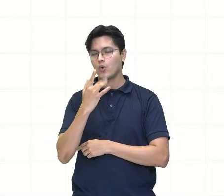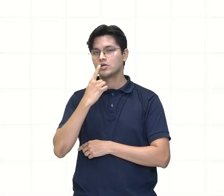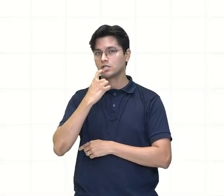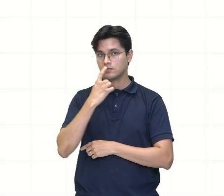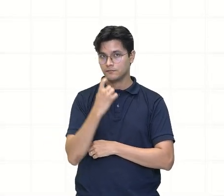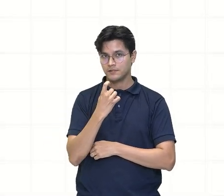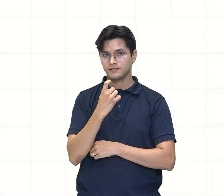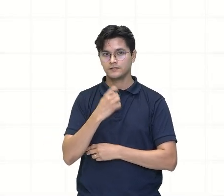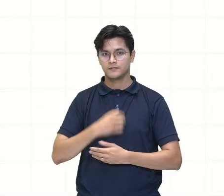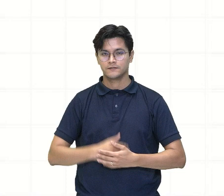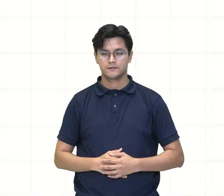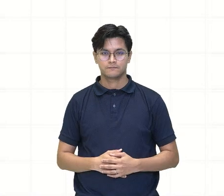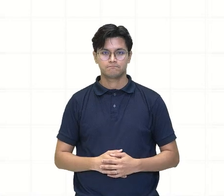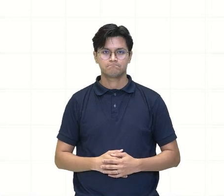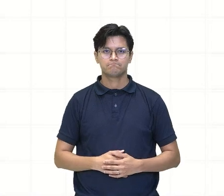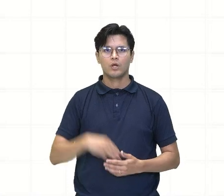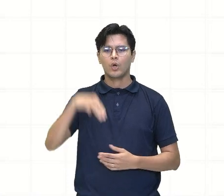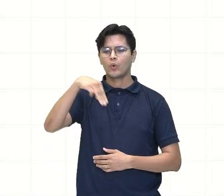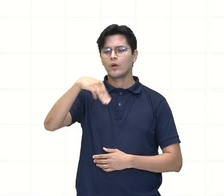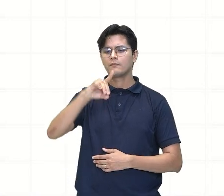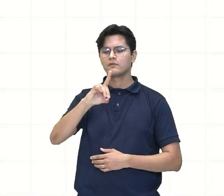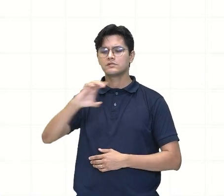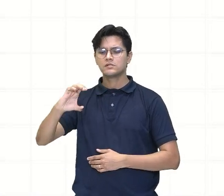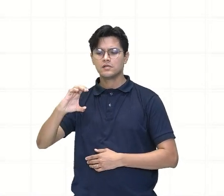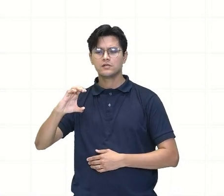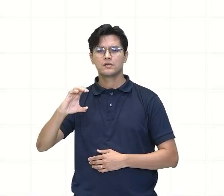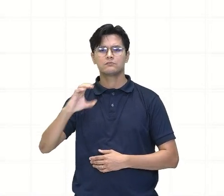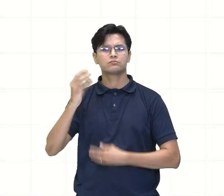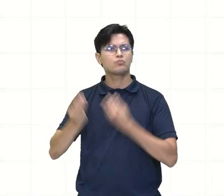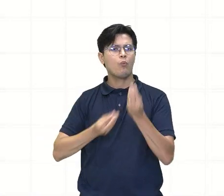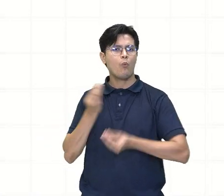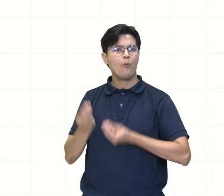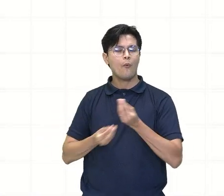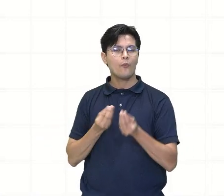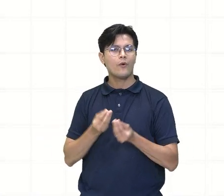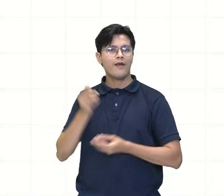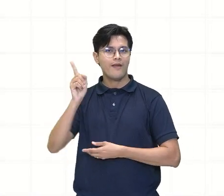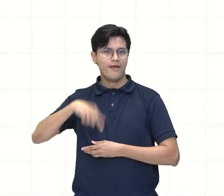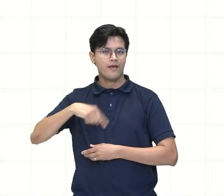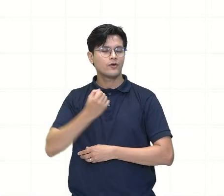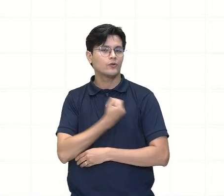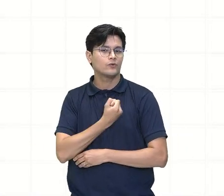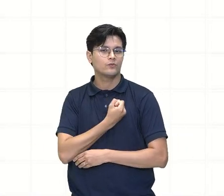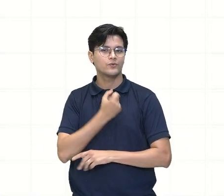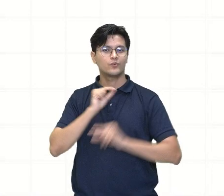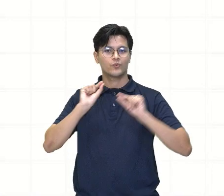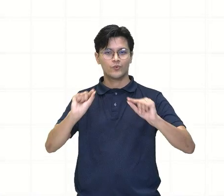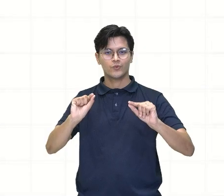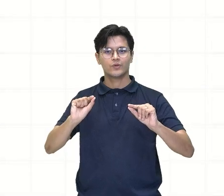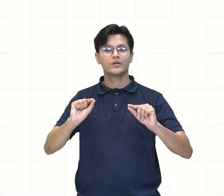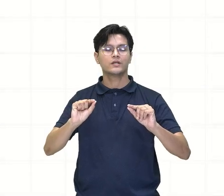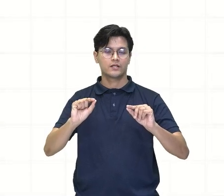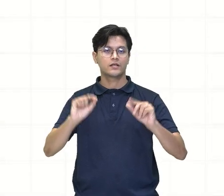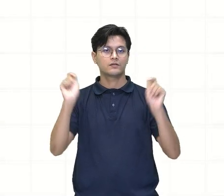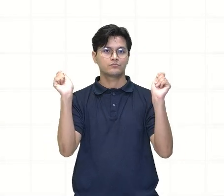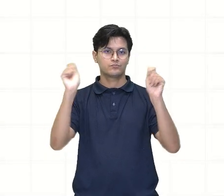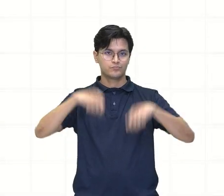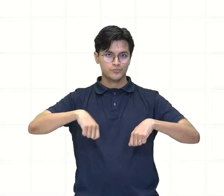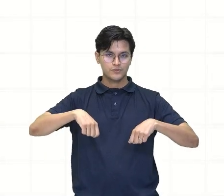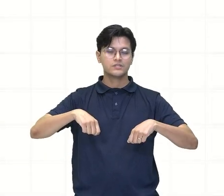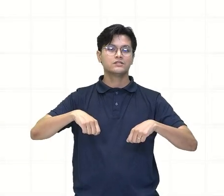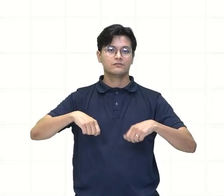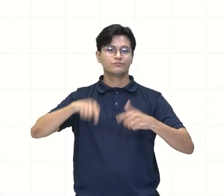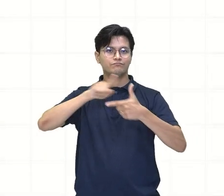quem vai ser meu MDC? Meu MDC vai ser aqueles números, certo? Que eu dividi os 2 ao mesmo